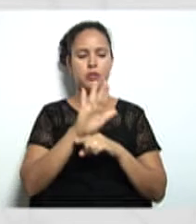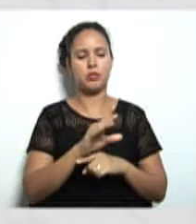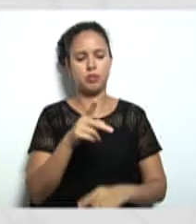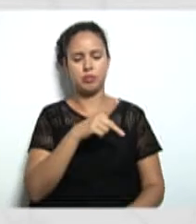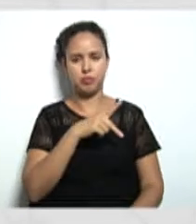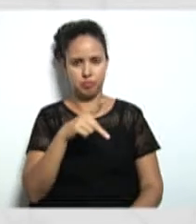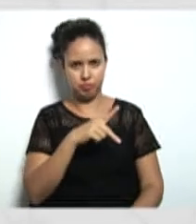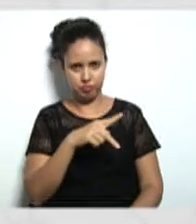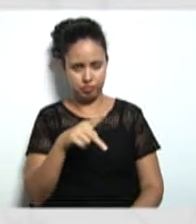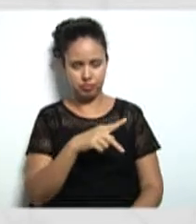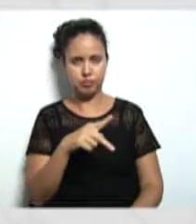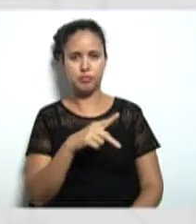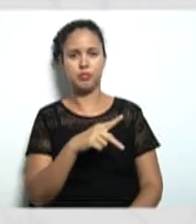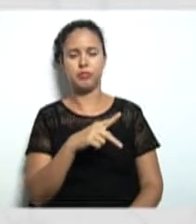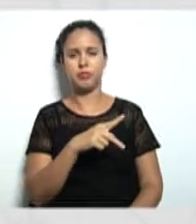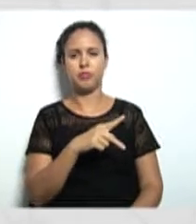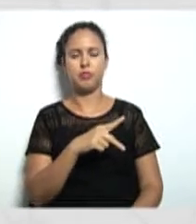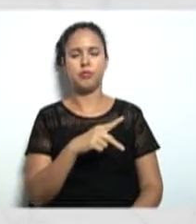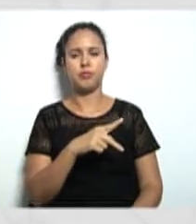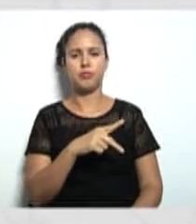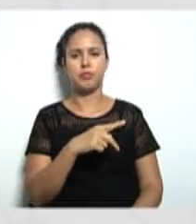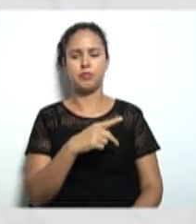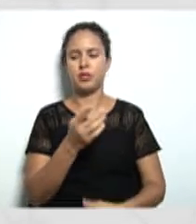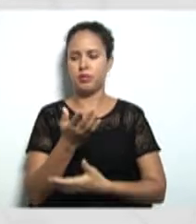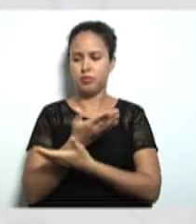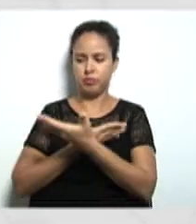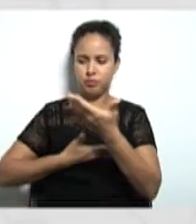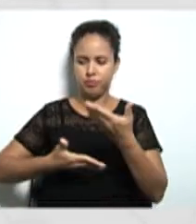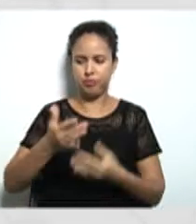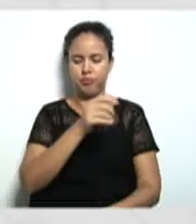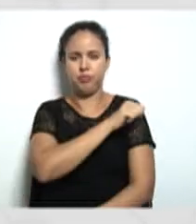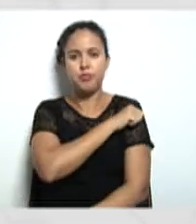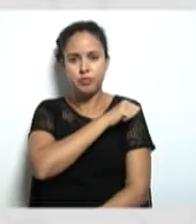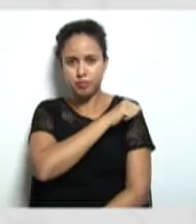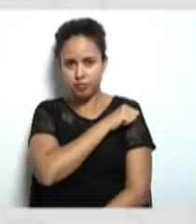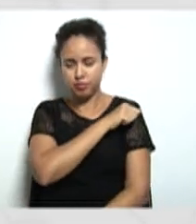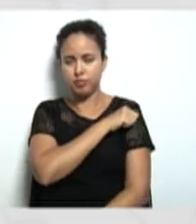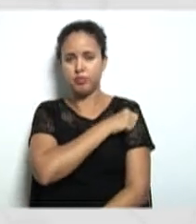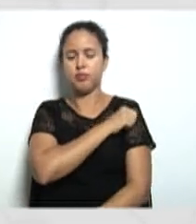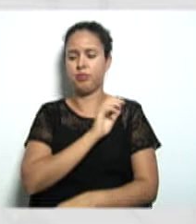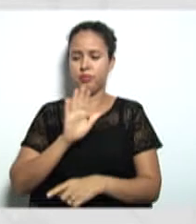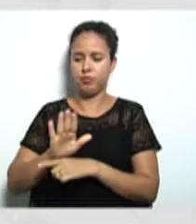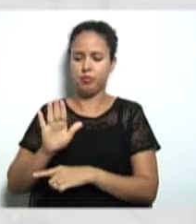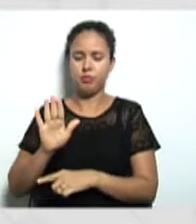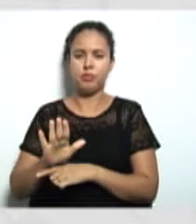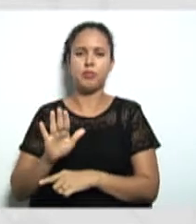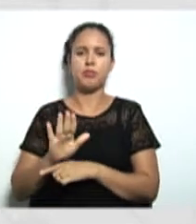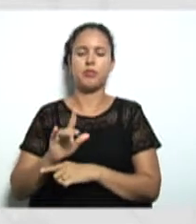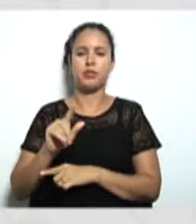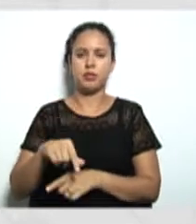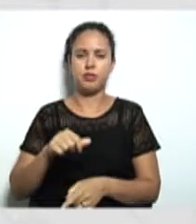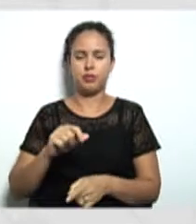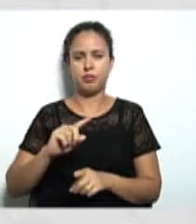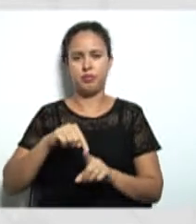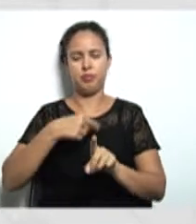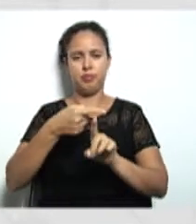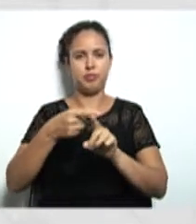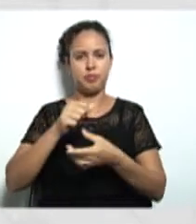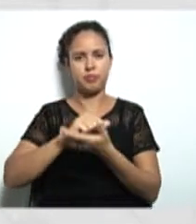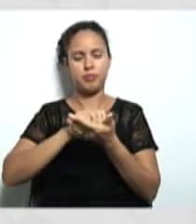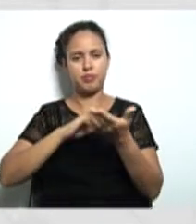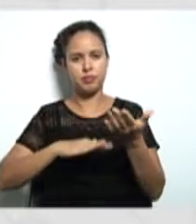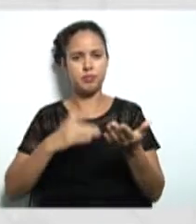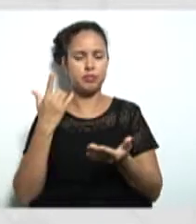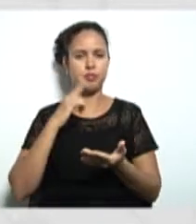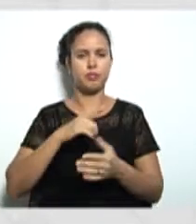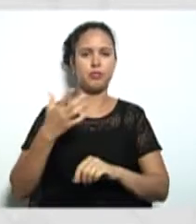na disciplina com os outros alunos, com os meus colegas, né? Vou fazer algumas atividades extra com eles para que eles também desenvolvam